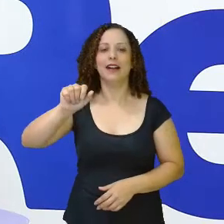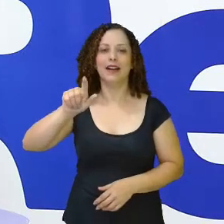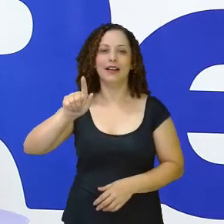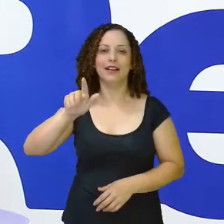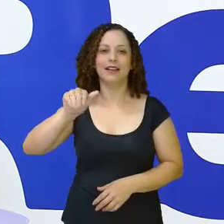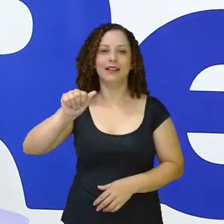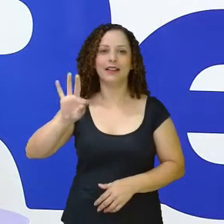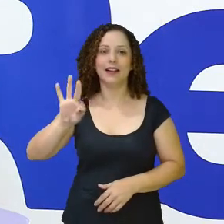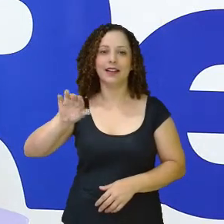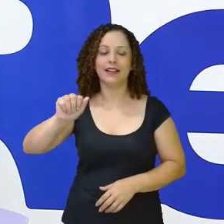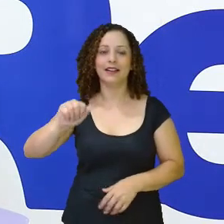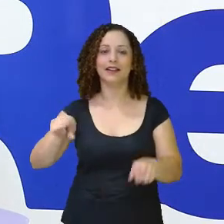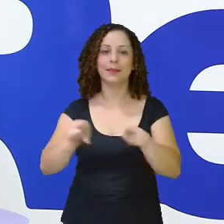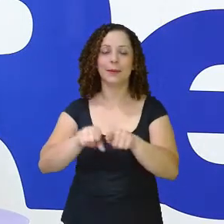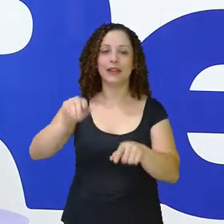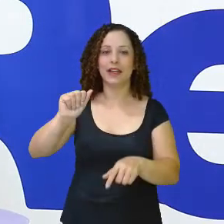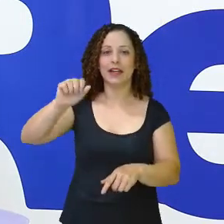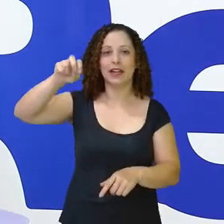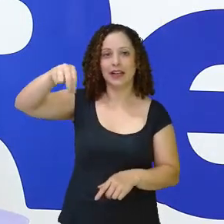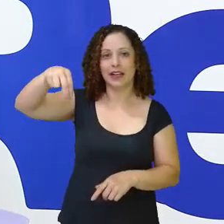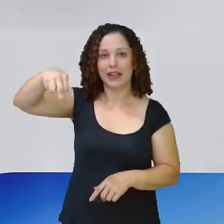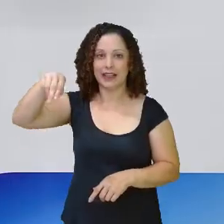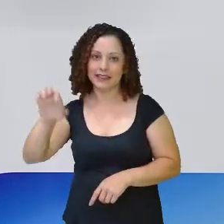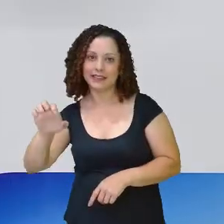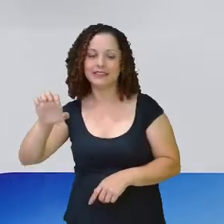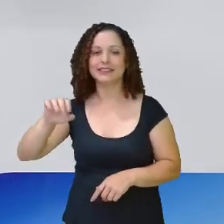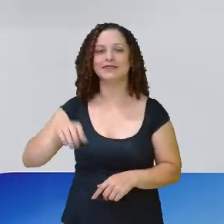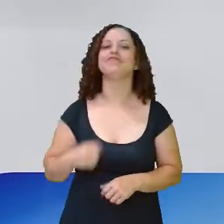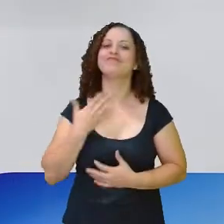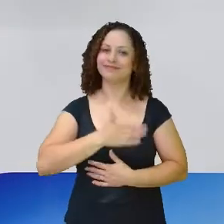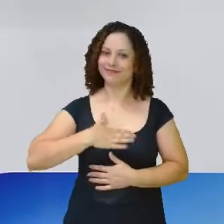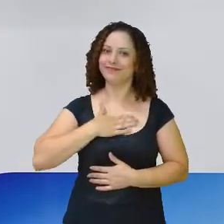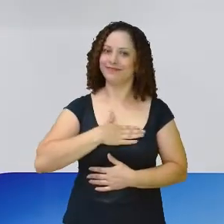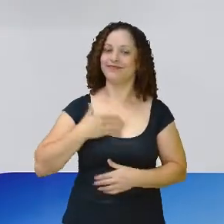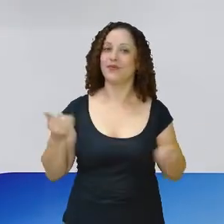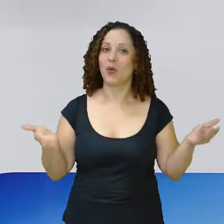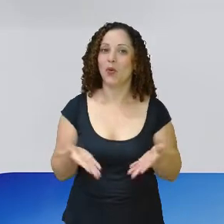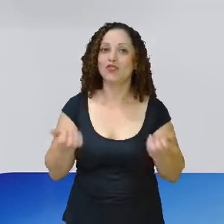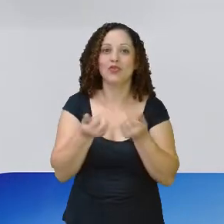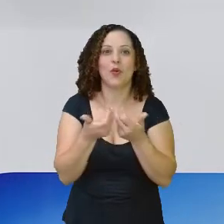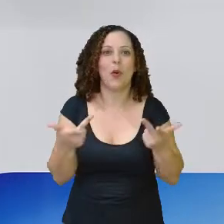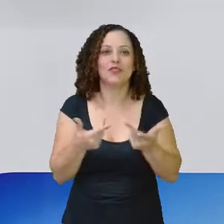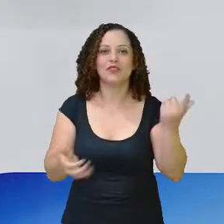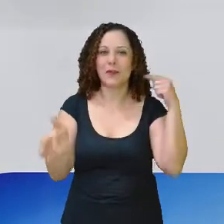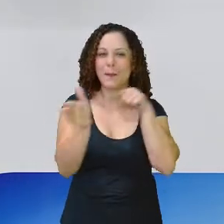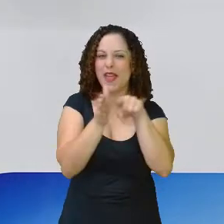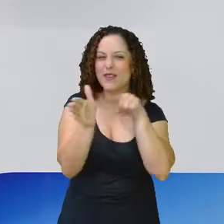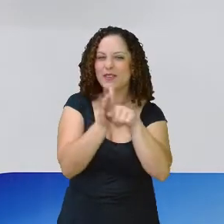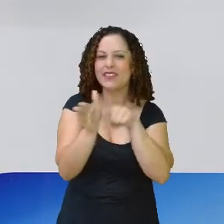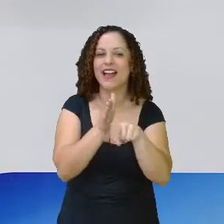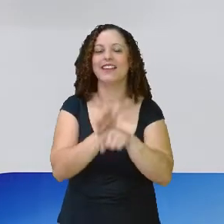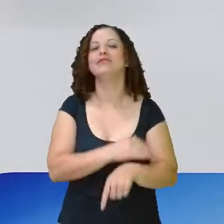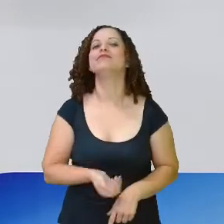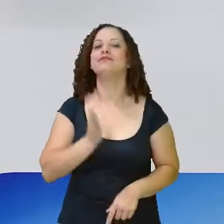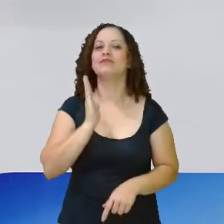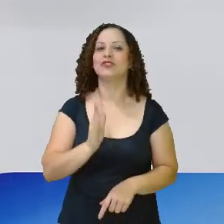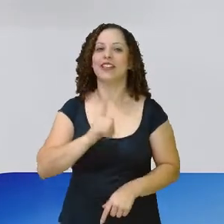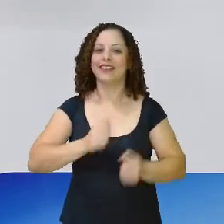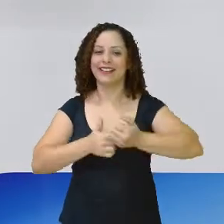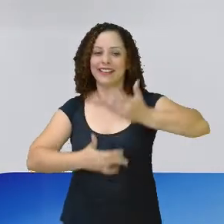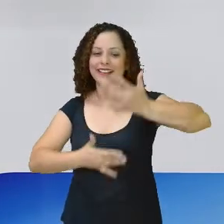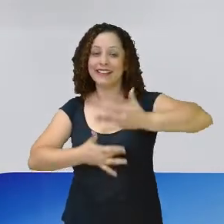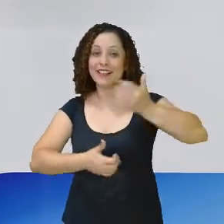bom dia, a Anne também. Ah, já gostei, porque hoje tem muita coisa para perguntar aqui. Então já tem gente aí para conversar